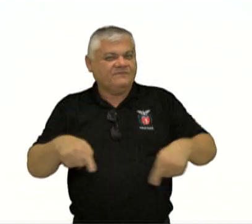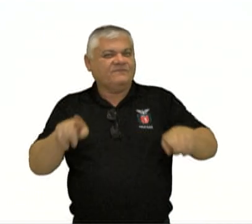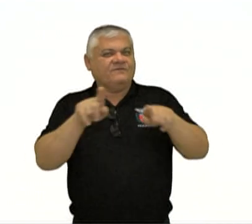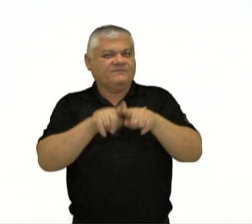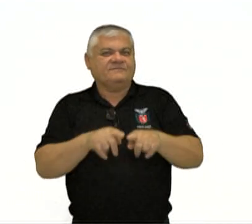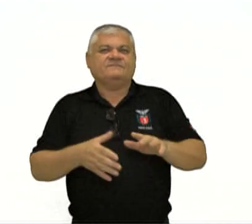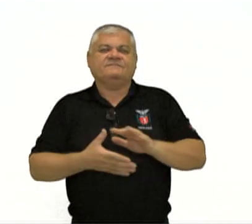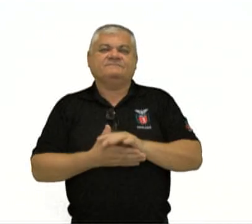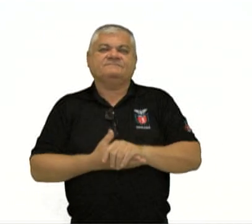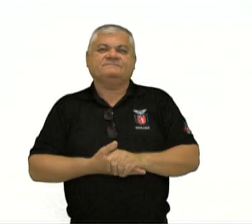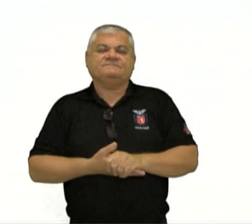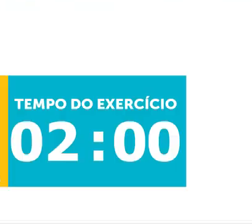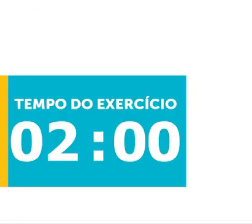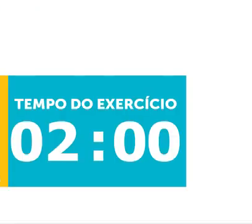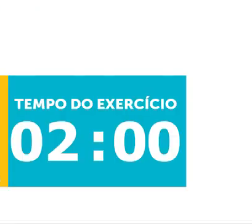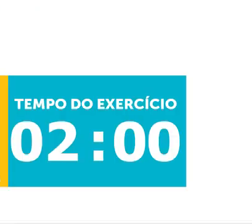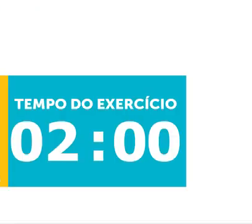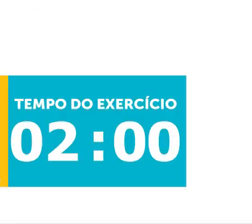volta.